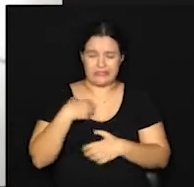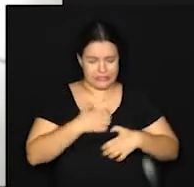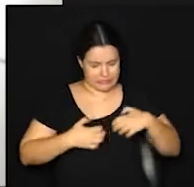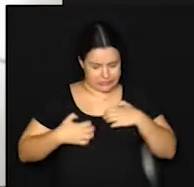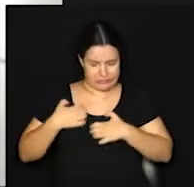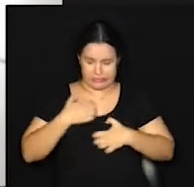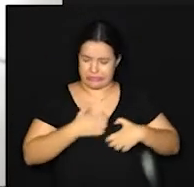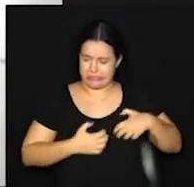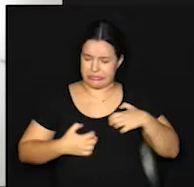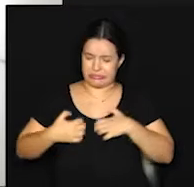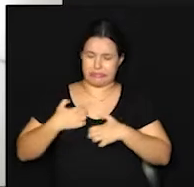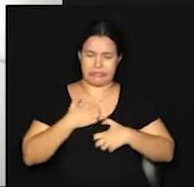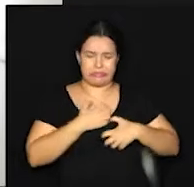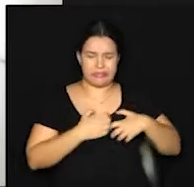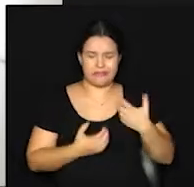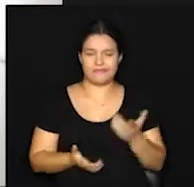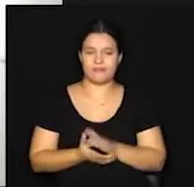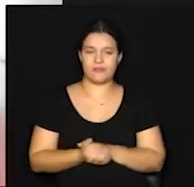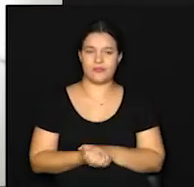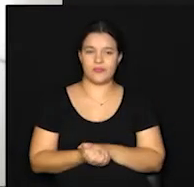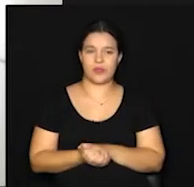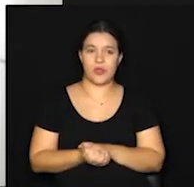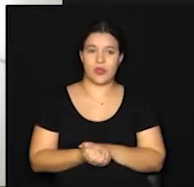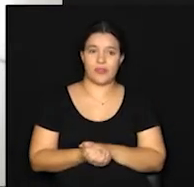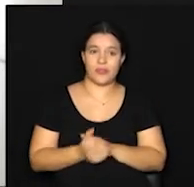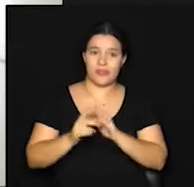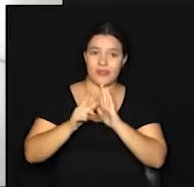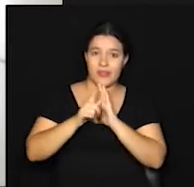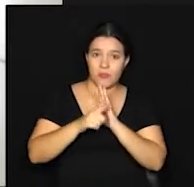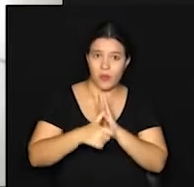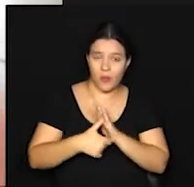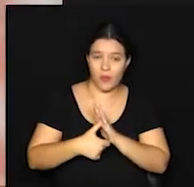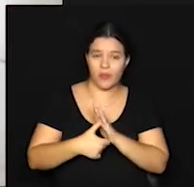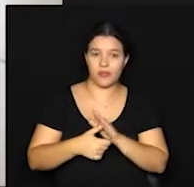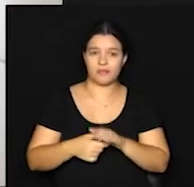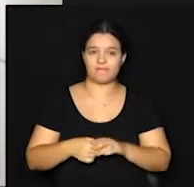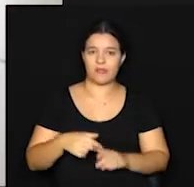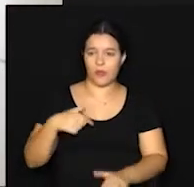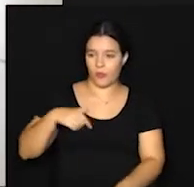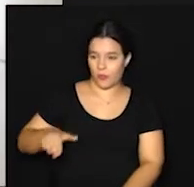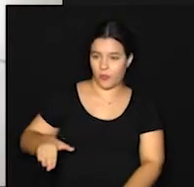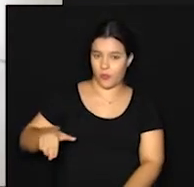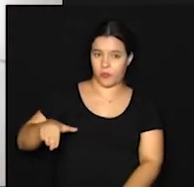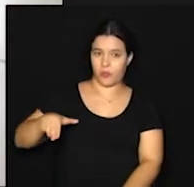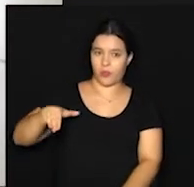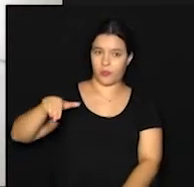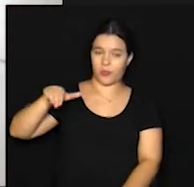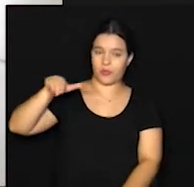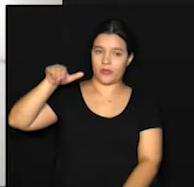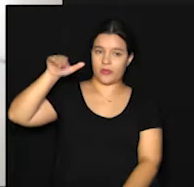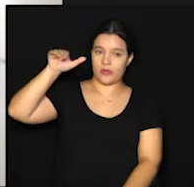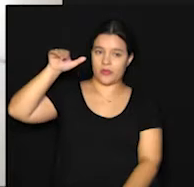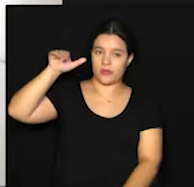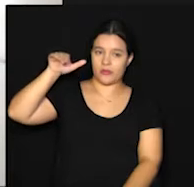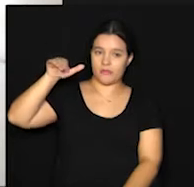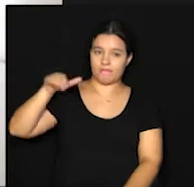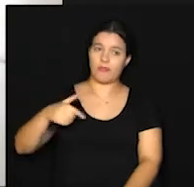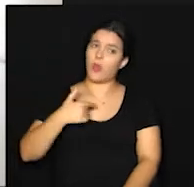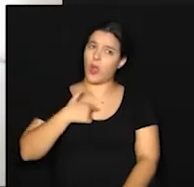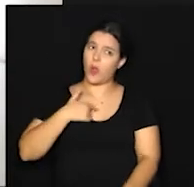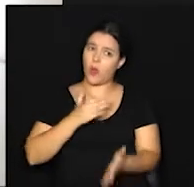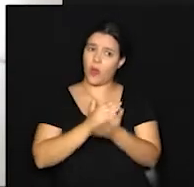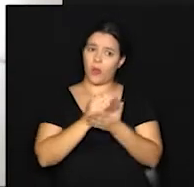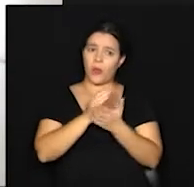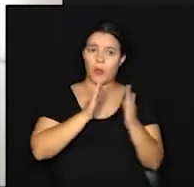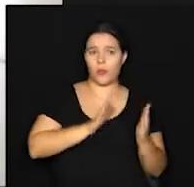E aí eu falava, quando eu comecei a ter um pouquinho mais de força, mais corpo, a gente começa a crescer, começa a ter mais força, os